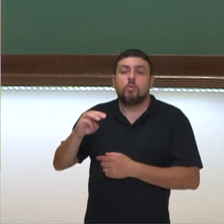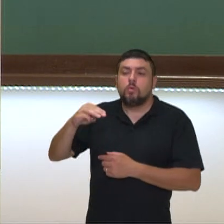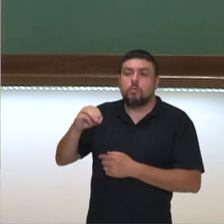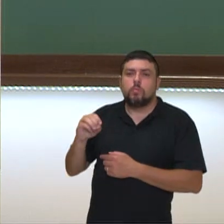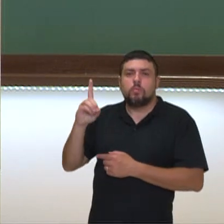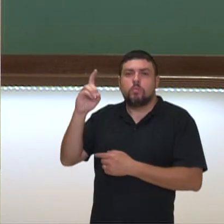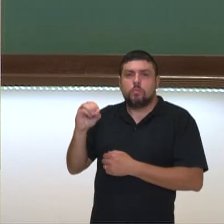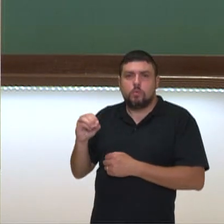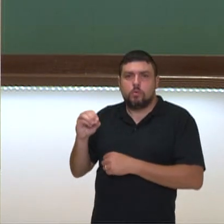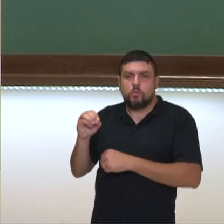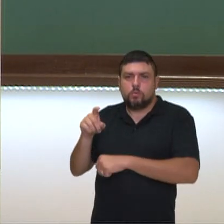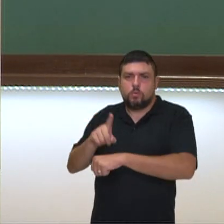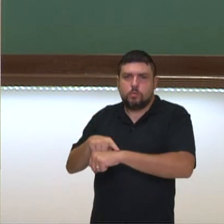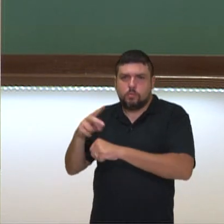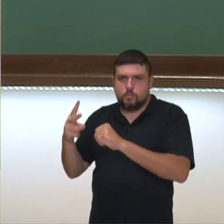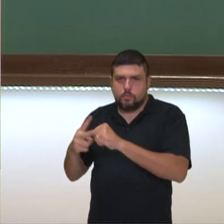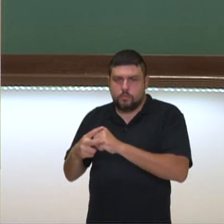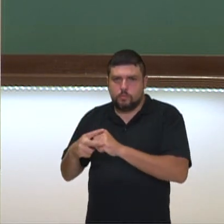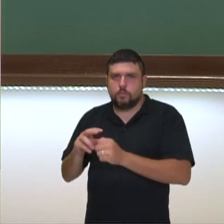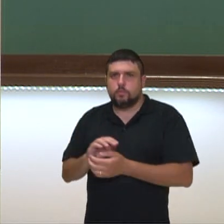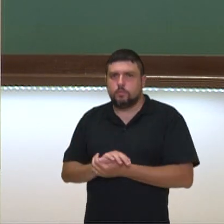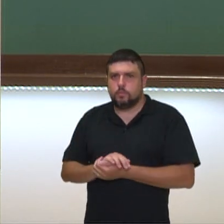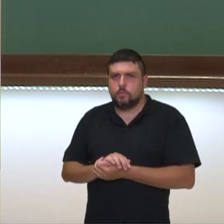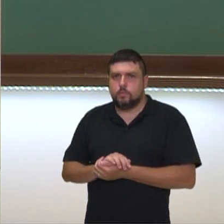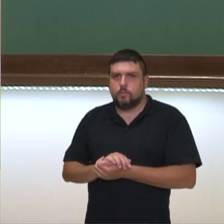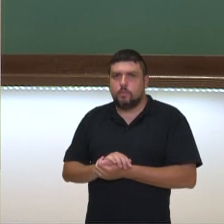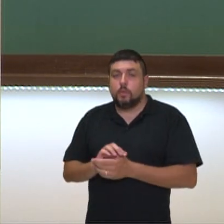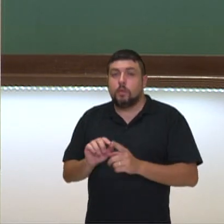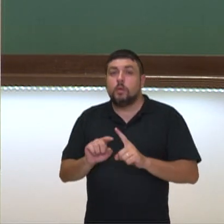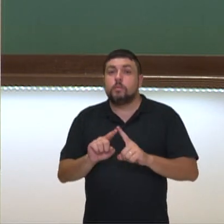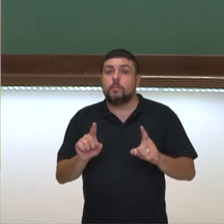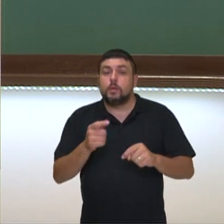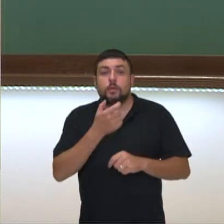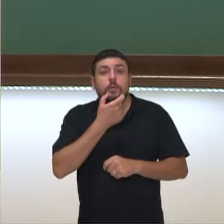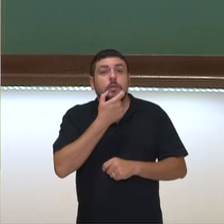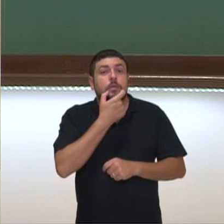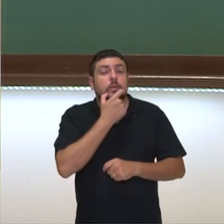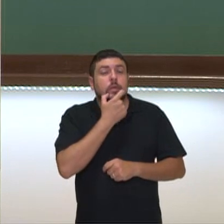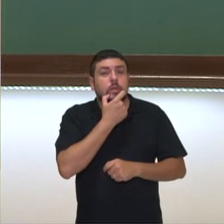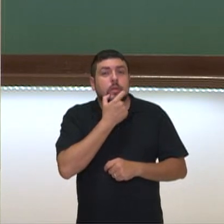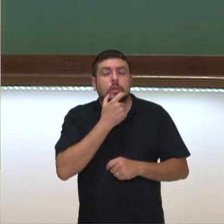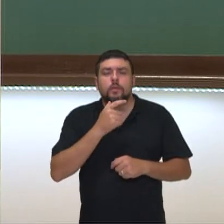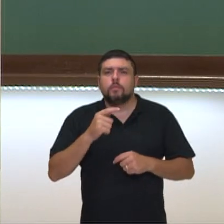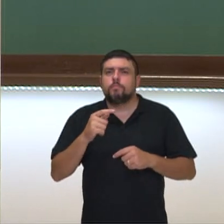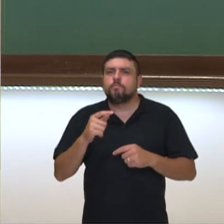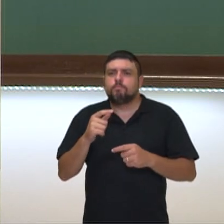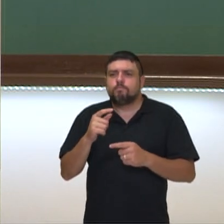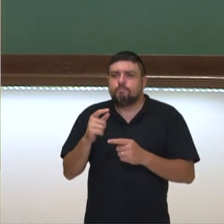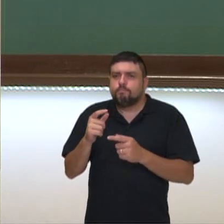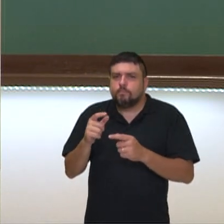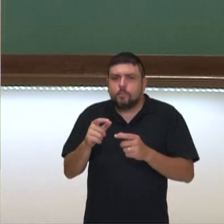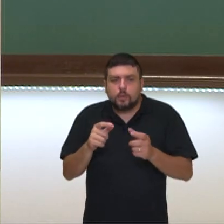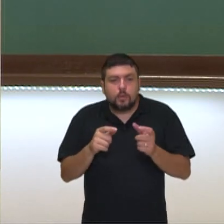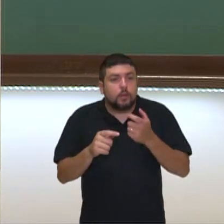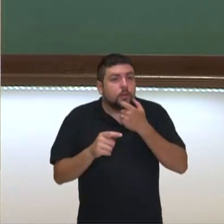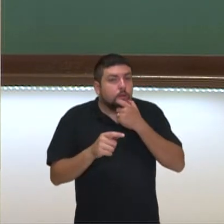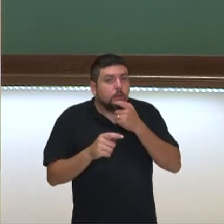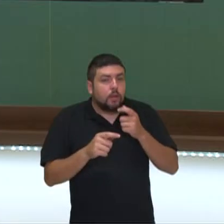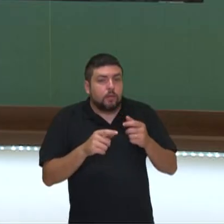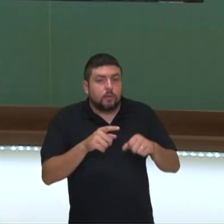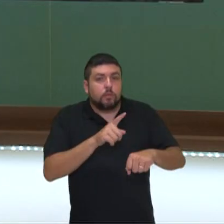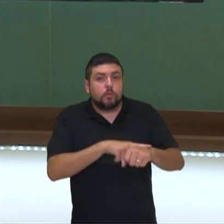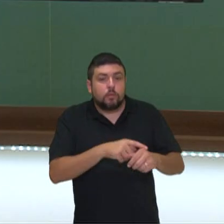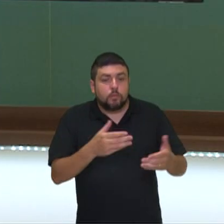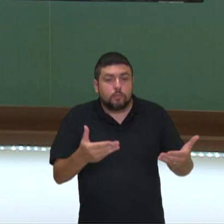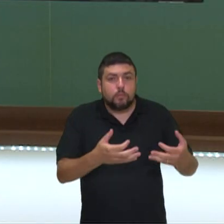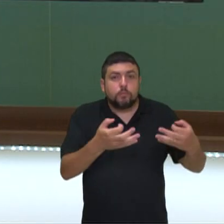tempos verbais. Aí é outra história. Mas aqui no inglês a gente não consegue encontrar algo muito parecido, tá? Inclusive,